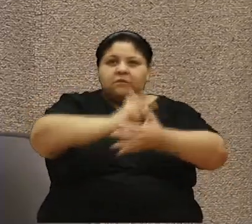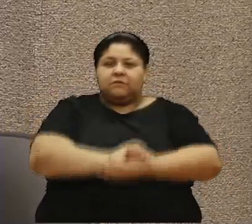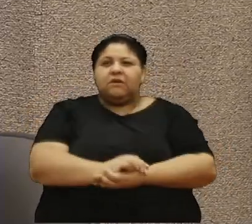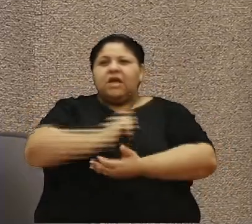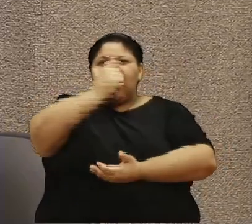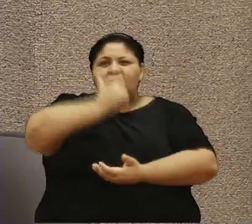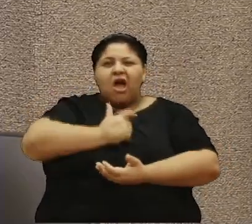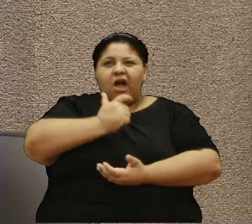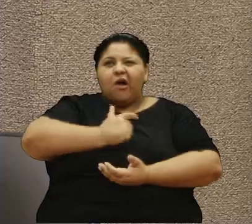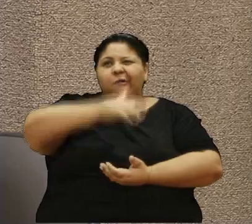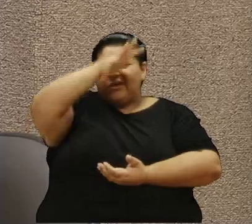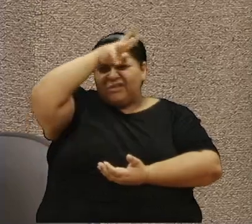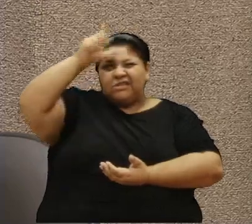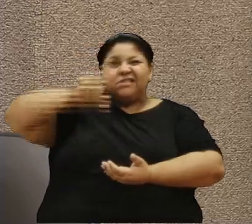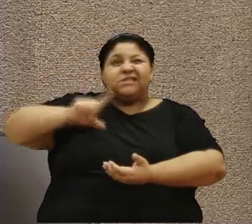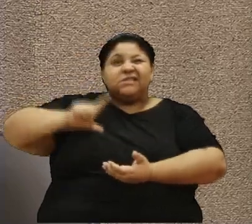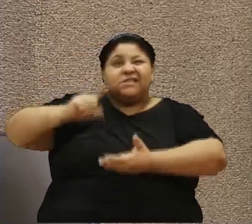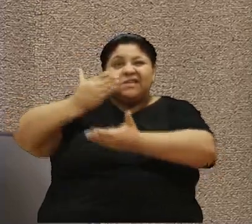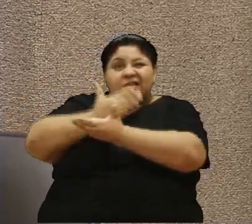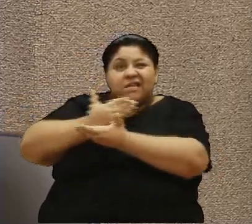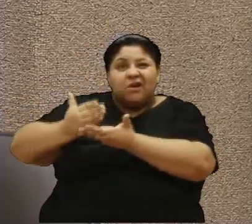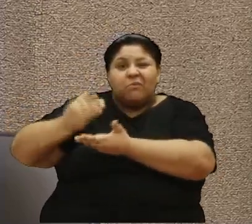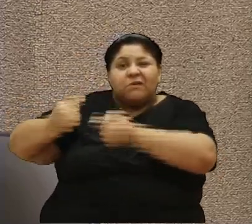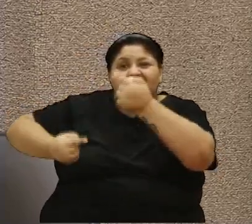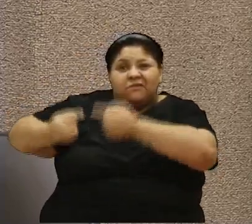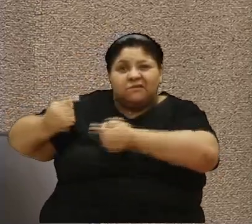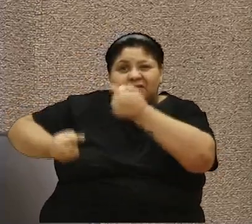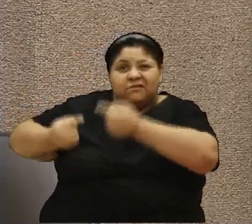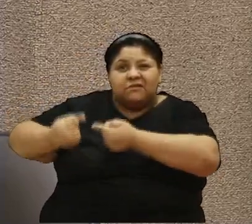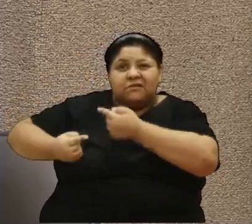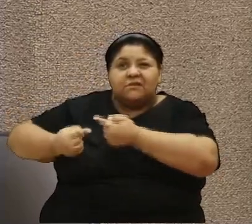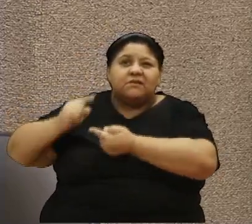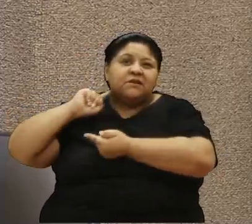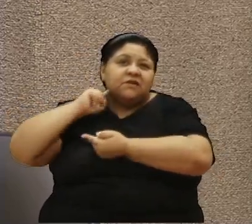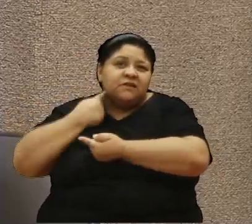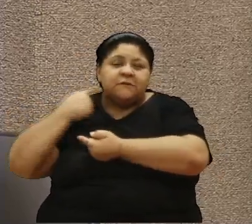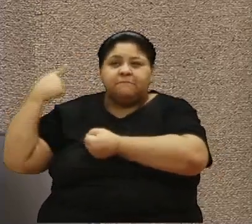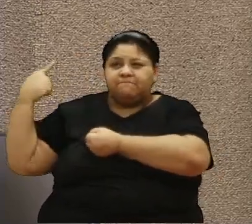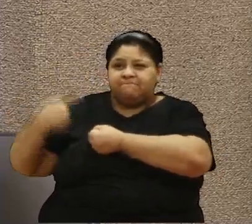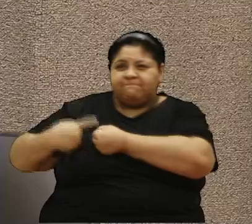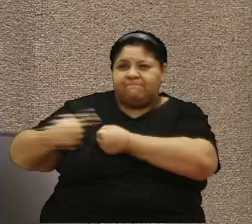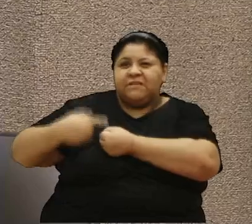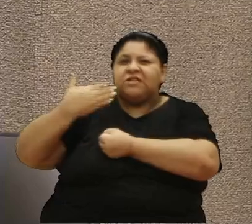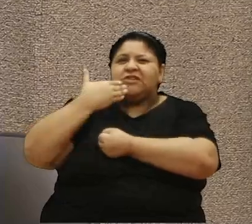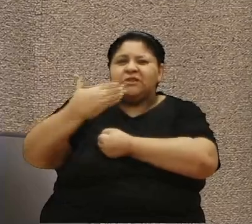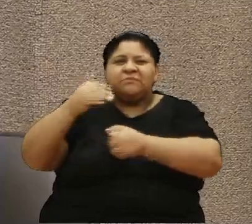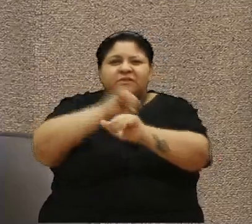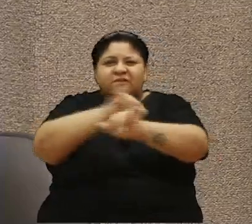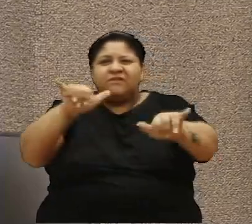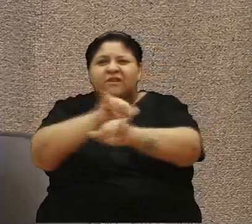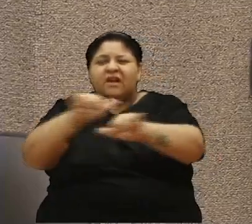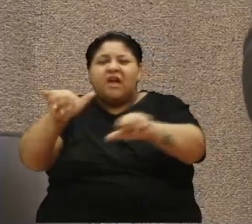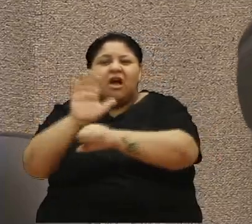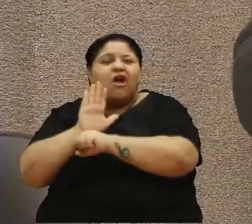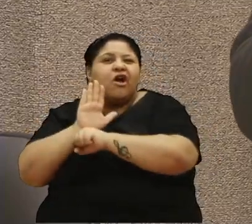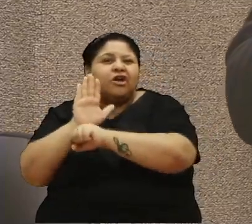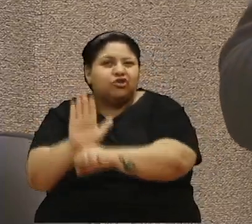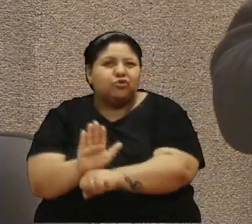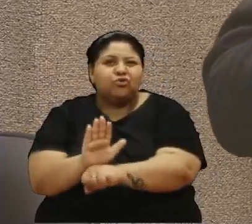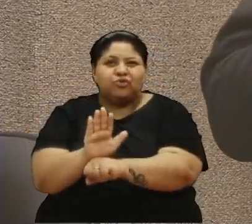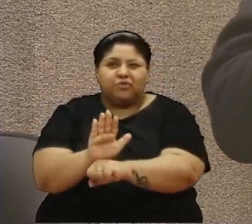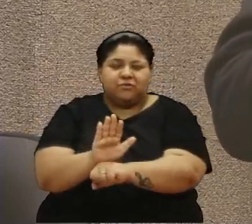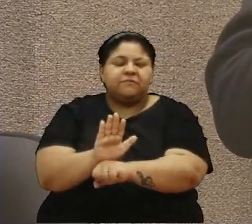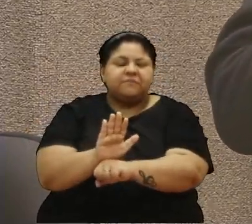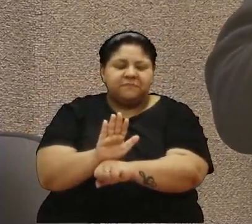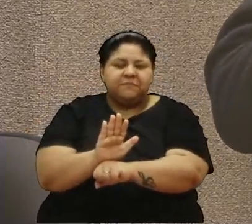o município tem que começar a rediscutir a questão do lixo na nossa cidade e esse pedido de informações ajuda muito do ponto de vista da gente